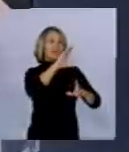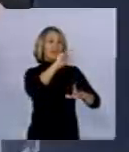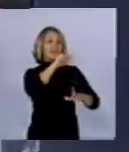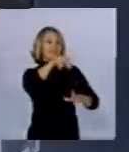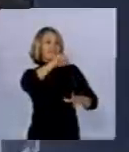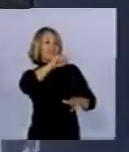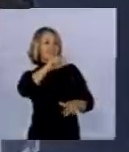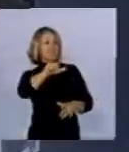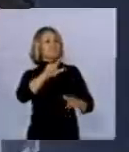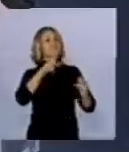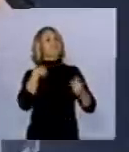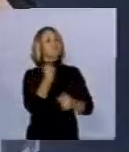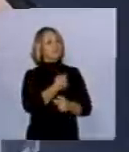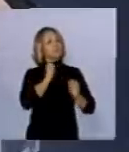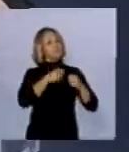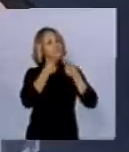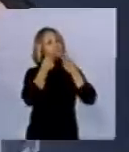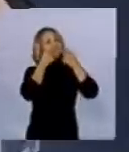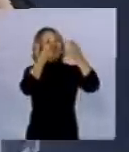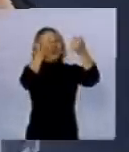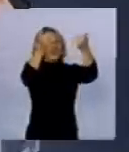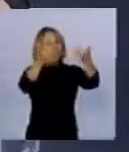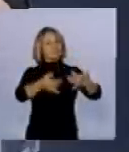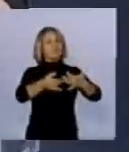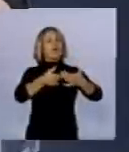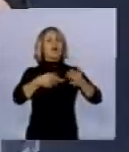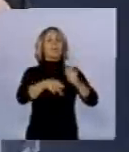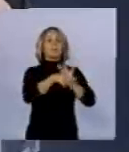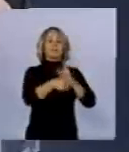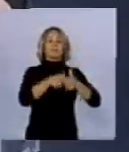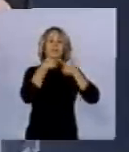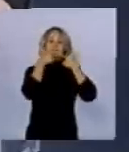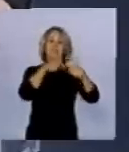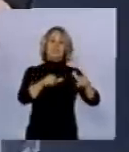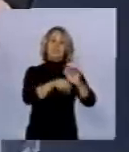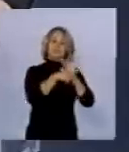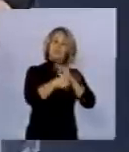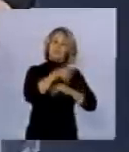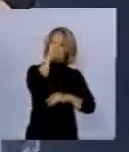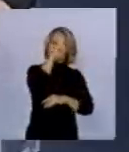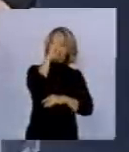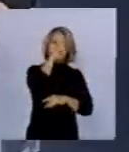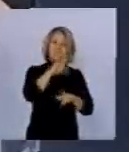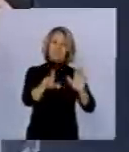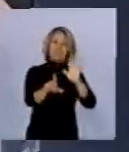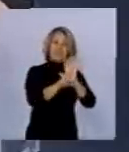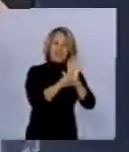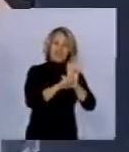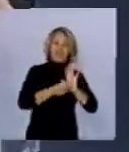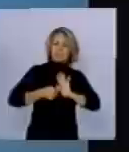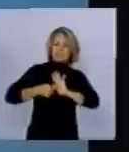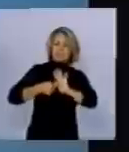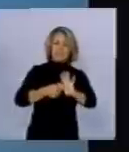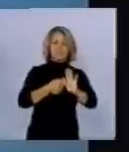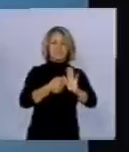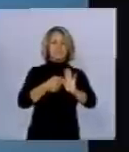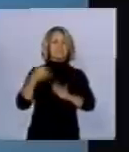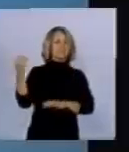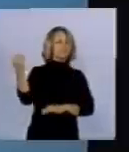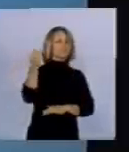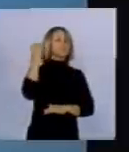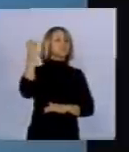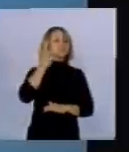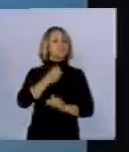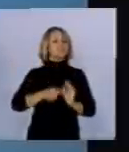o nosso próprio país na sua lngua e com as suas histórias e a Lei já tá trazendo enormes benefícios